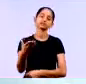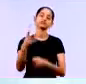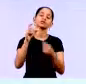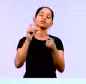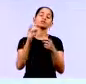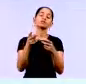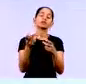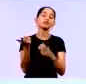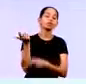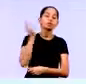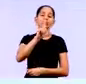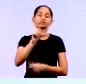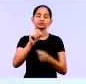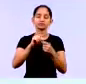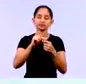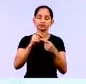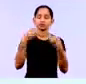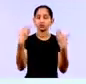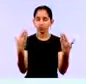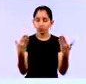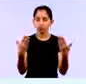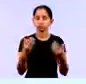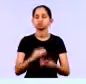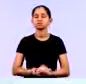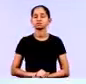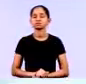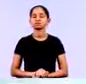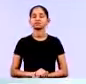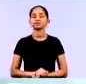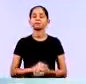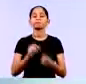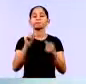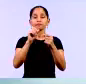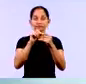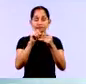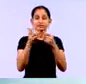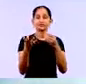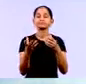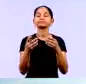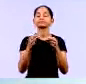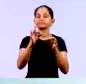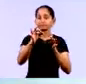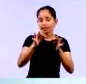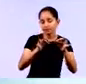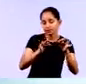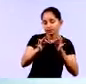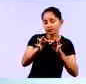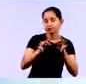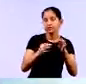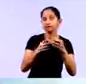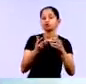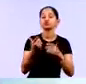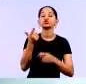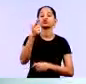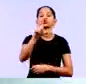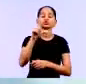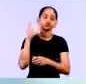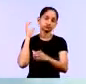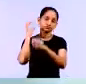vou obter esse custo de produção? Vamos lá. Ele vai ser composto, então vamos